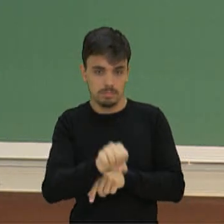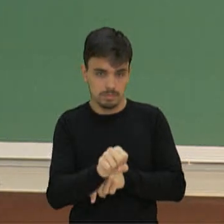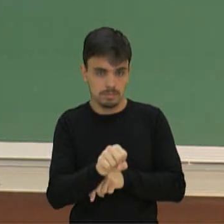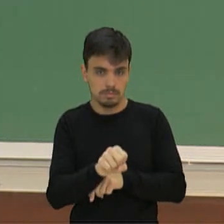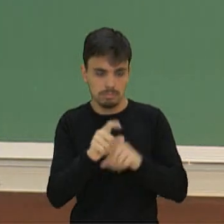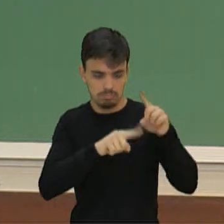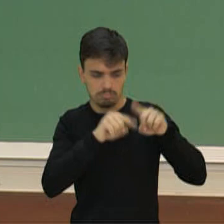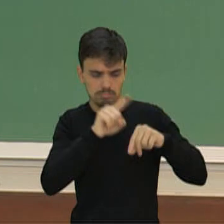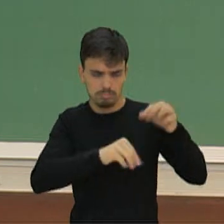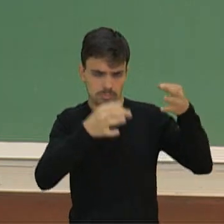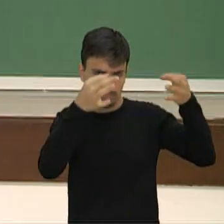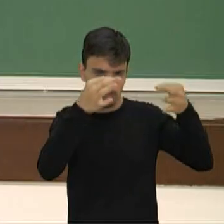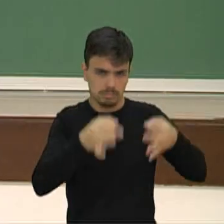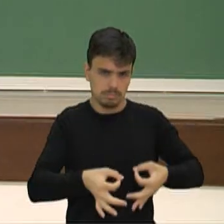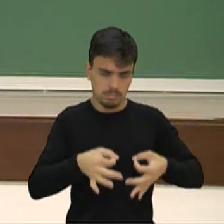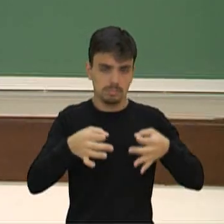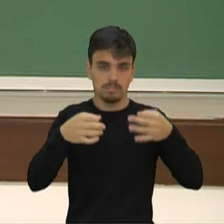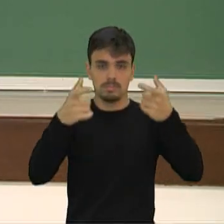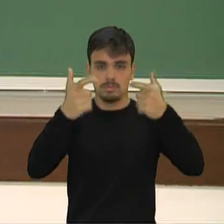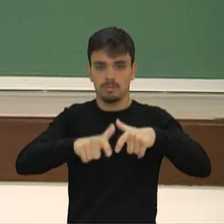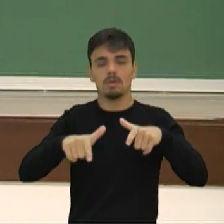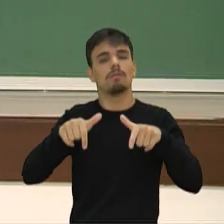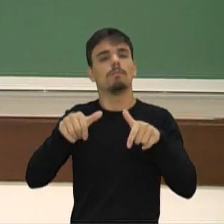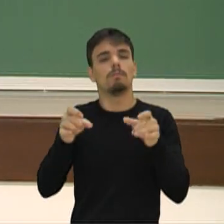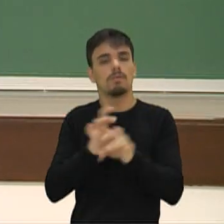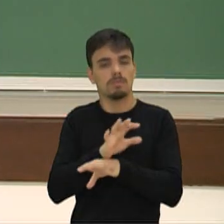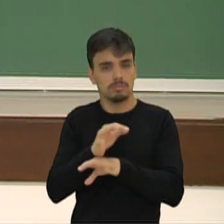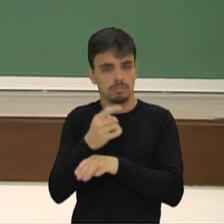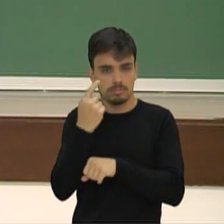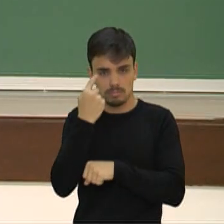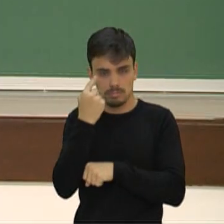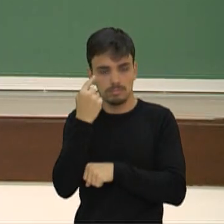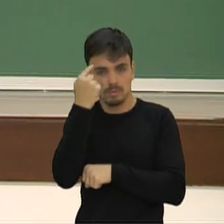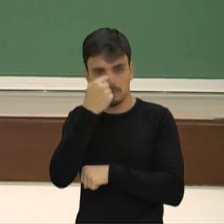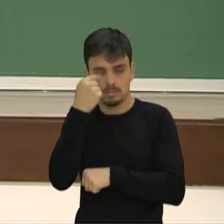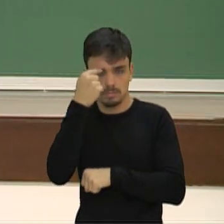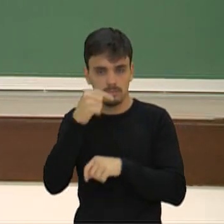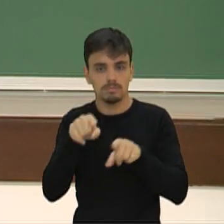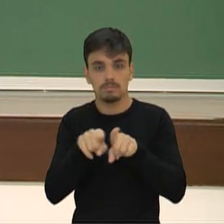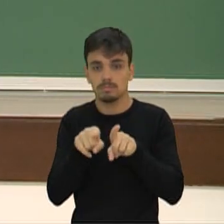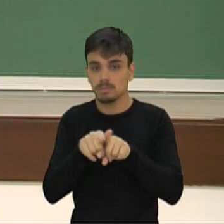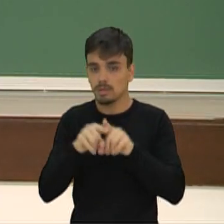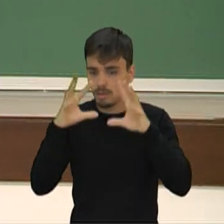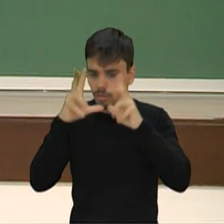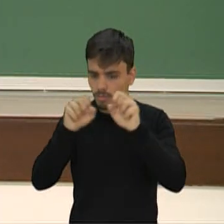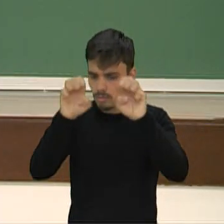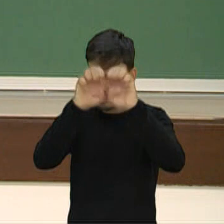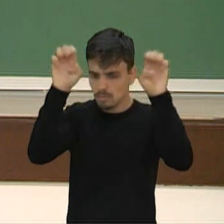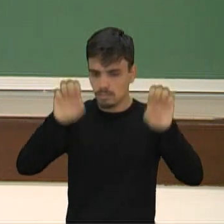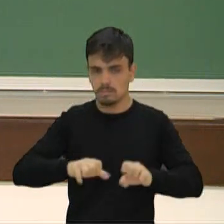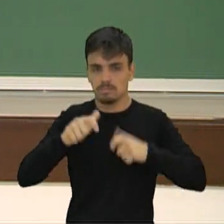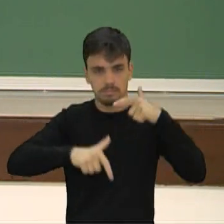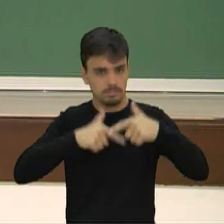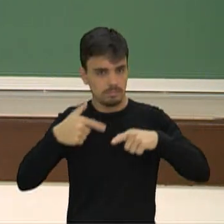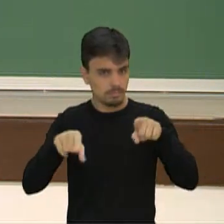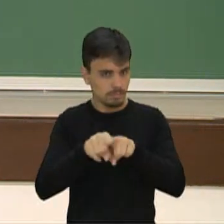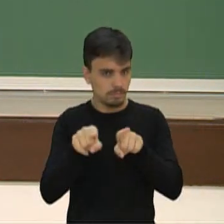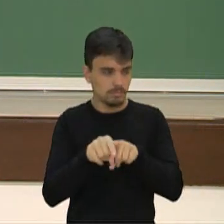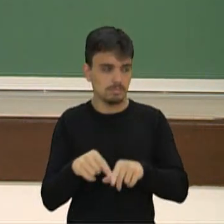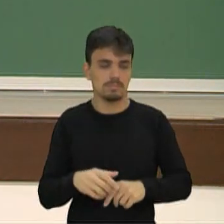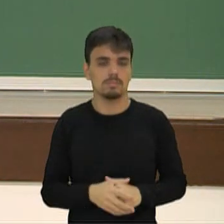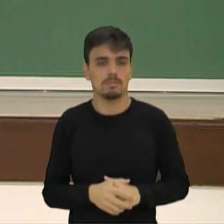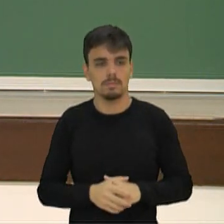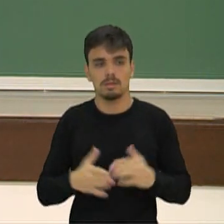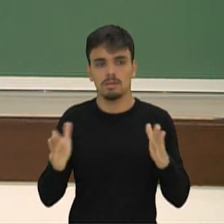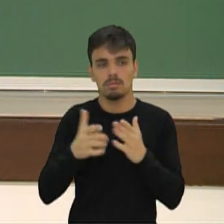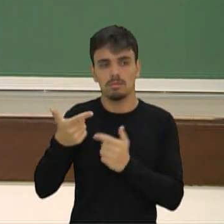bem certinho ali na parte final do olho. Então tem todas essas estruturas que a gente acaba trabalhando também, ok? Vamos ali então à nossa